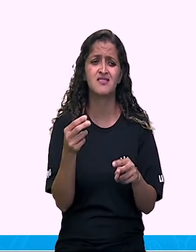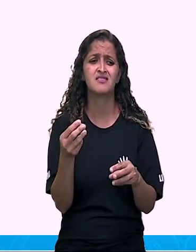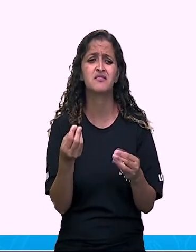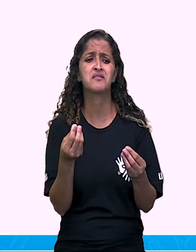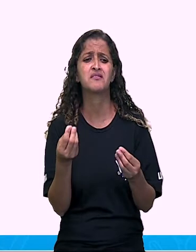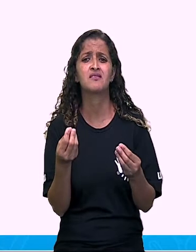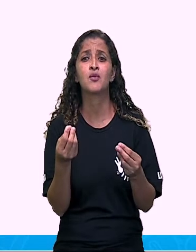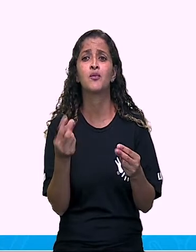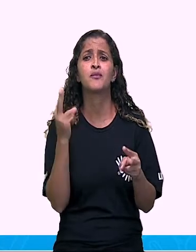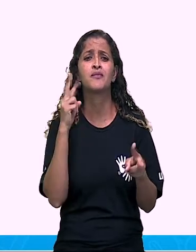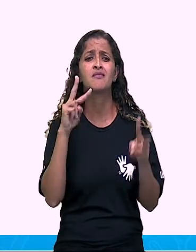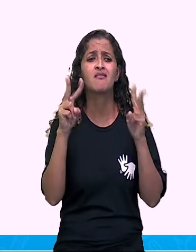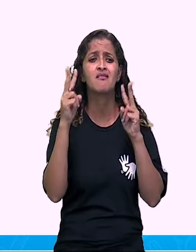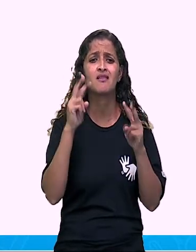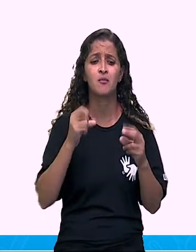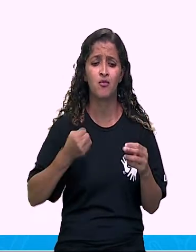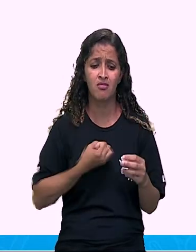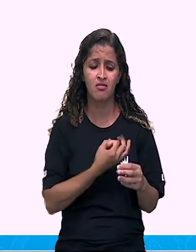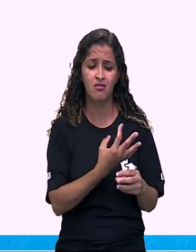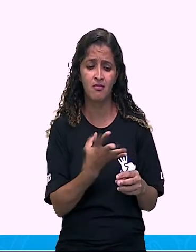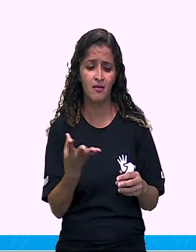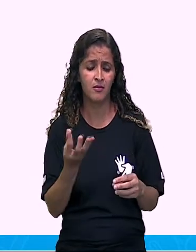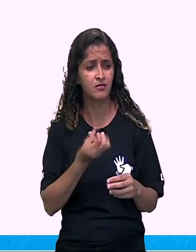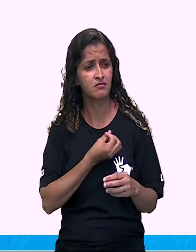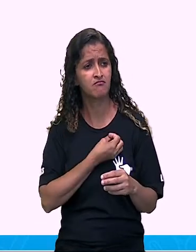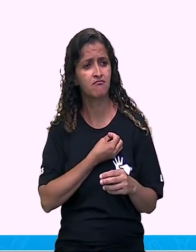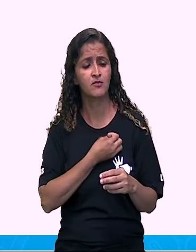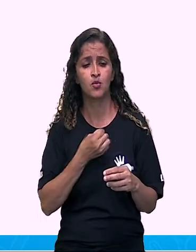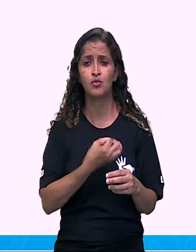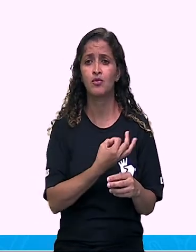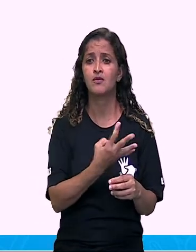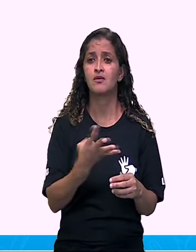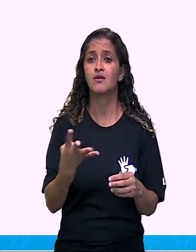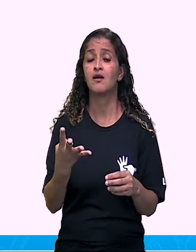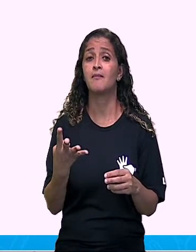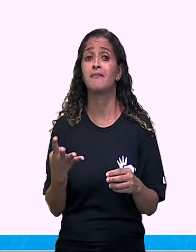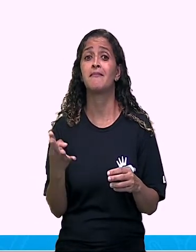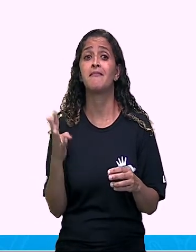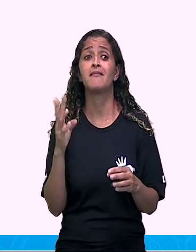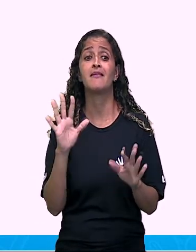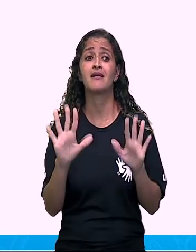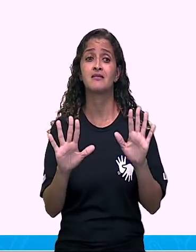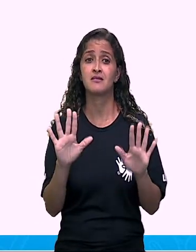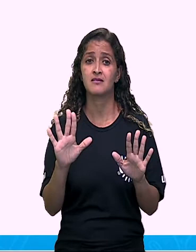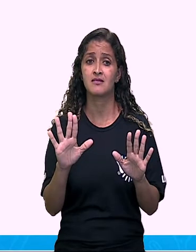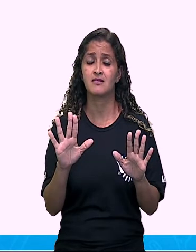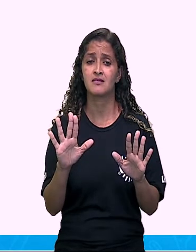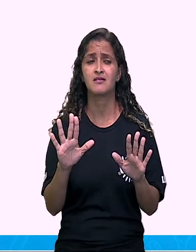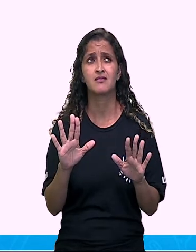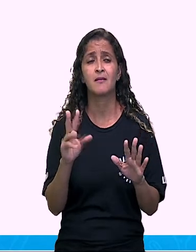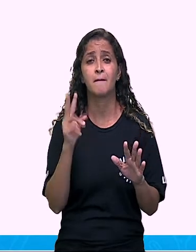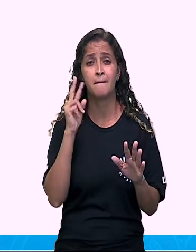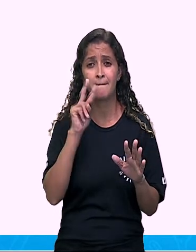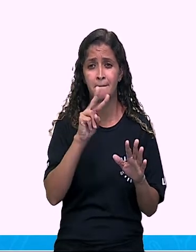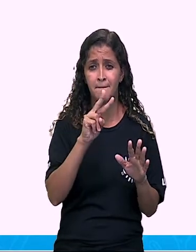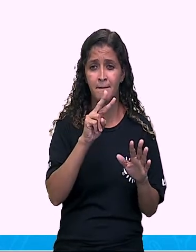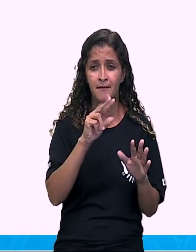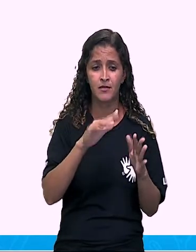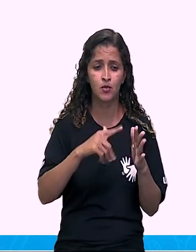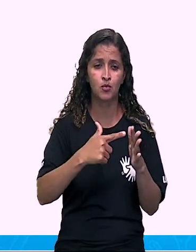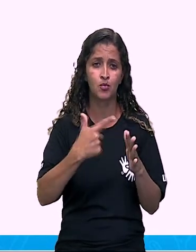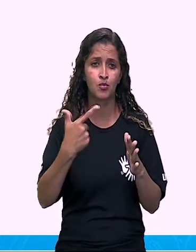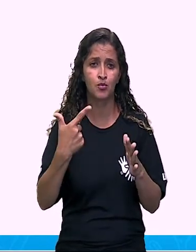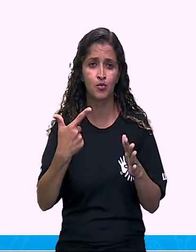por quantidade? Eu posso partir do princípio ali, ó. O 2, se ele está naquela casa, ele vale